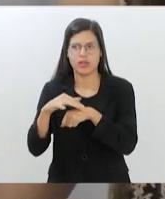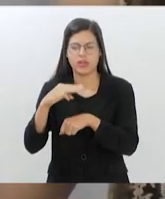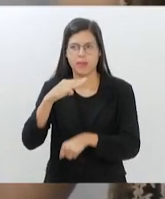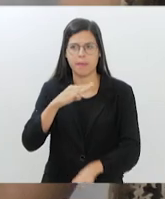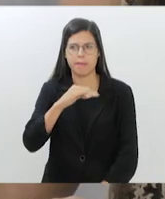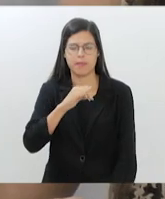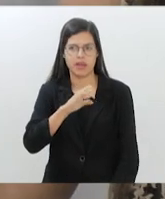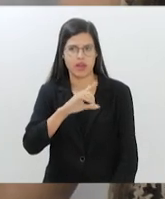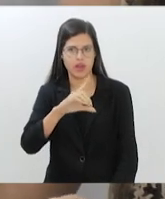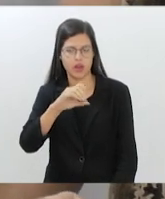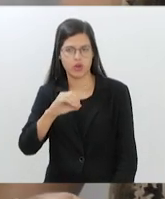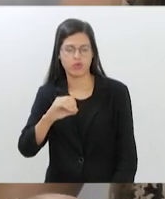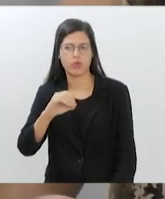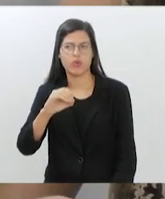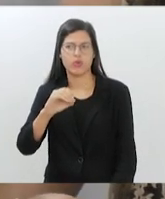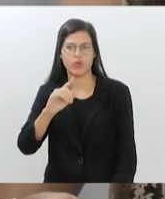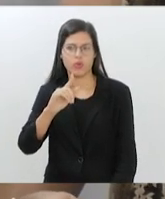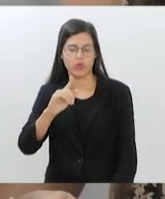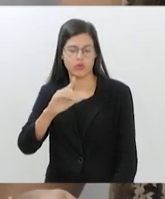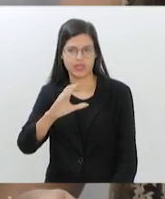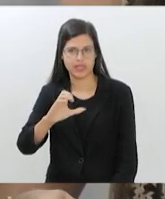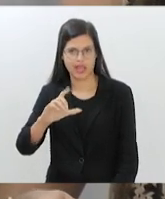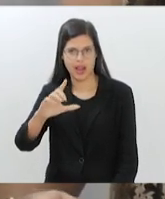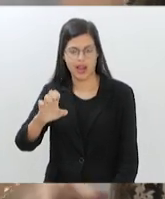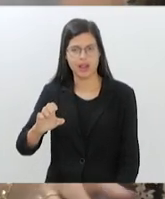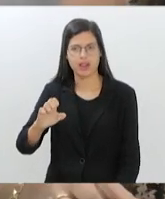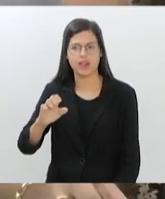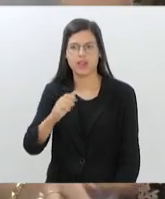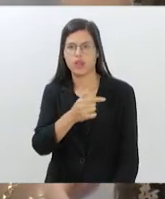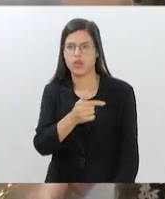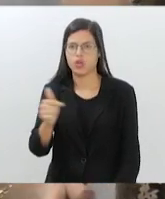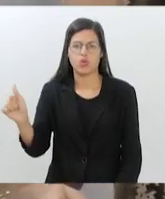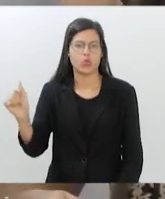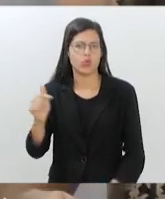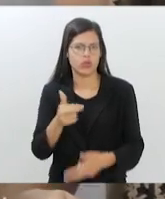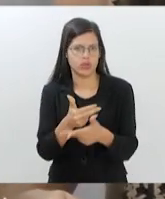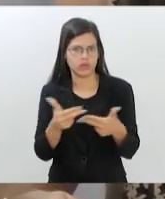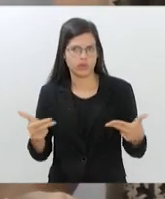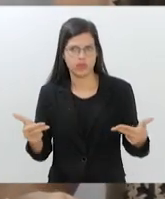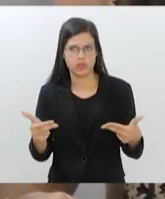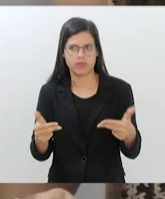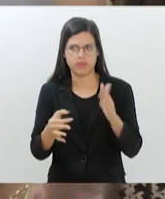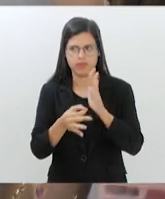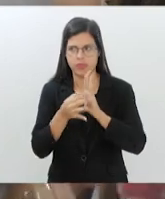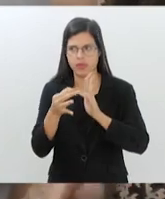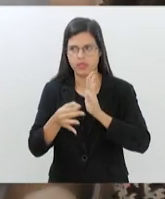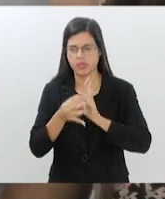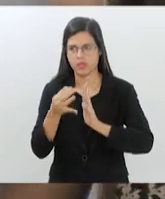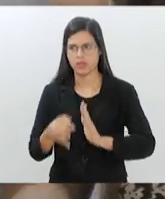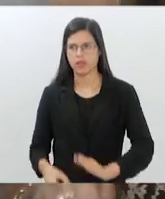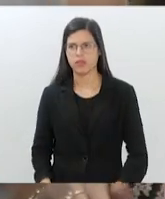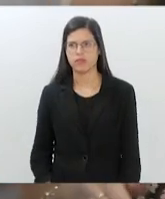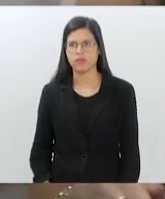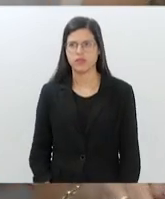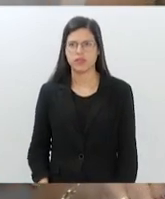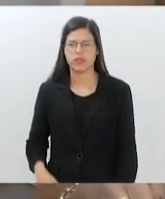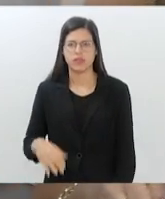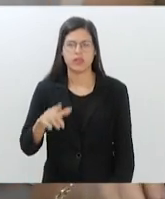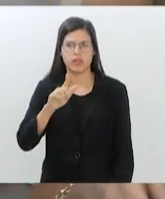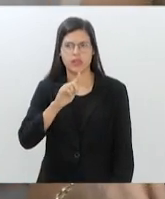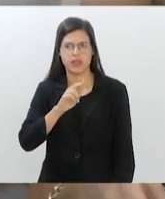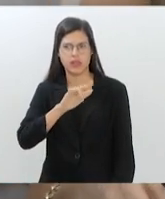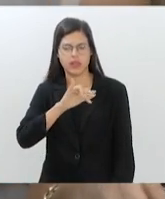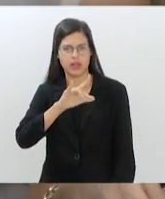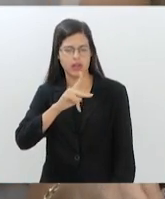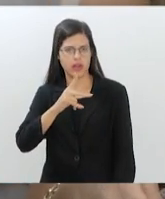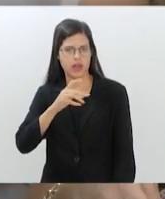hidrocefalia da outras providências parecer de quem o parecer deixa ver Guilherme